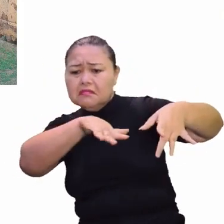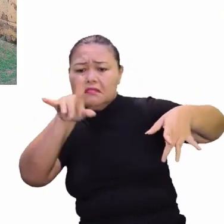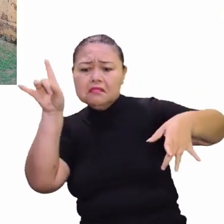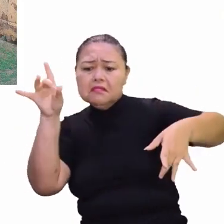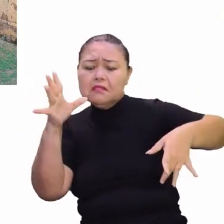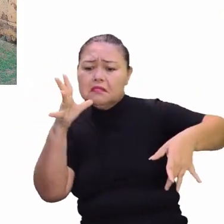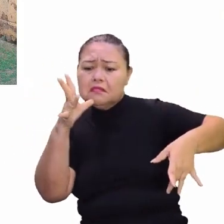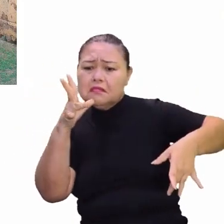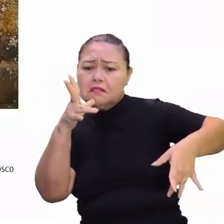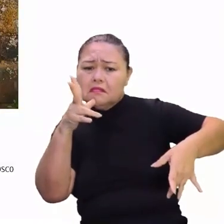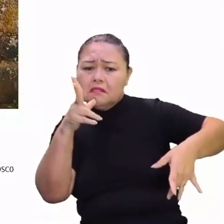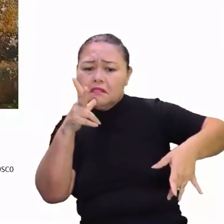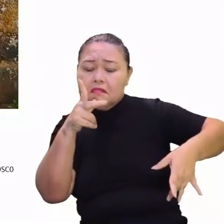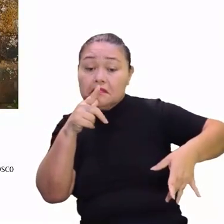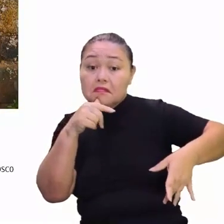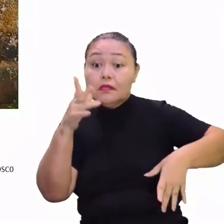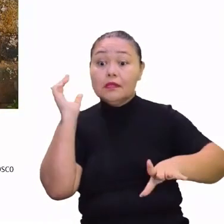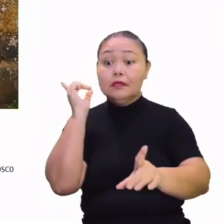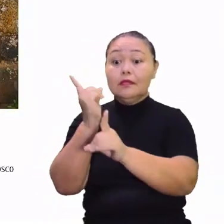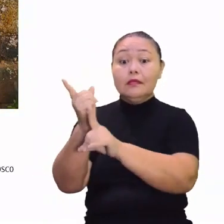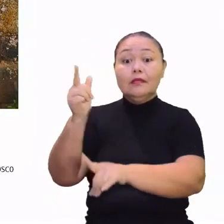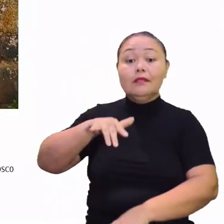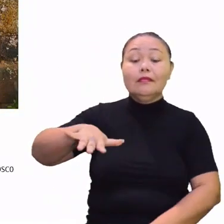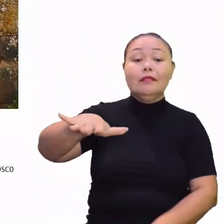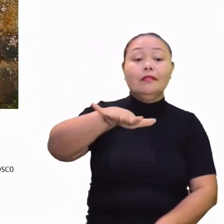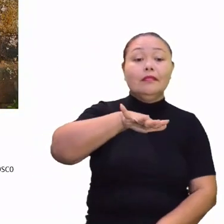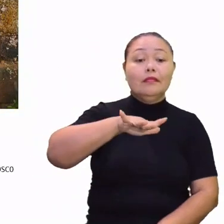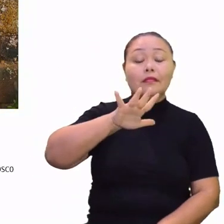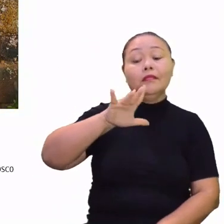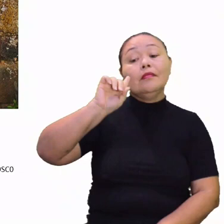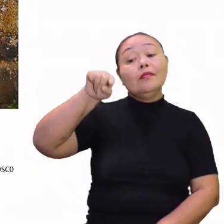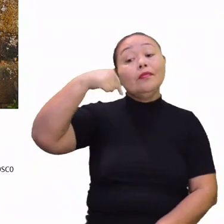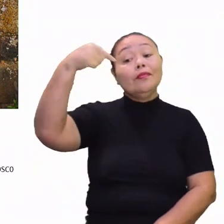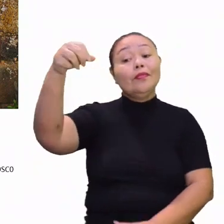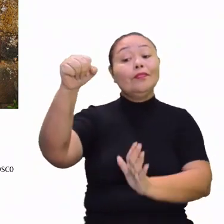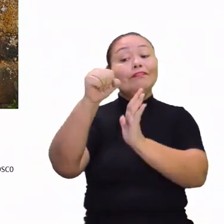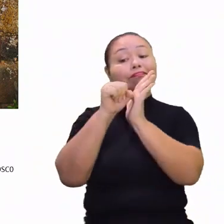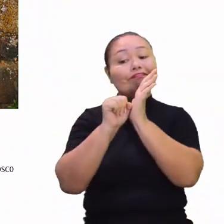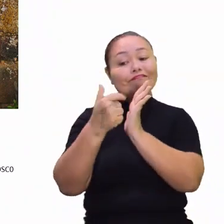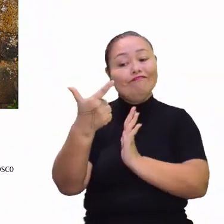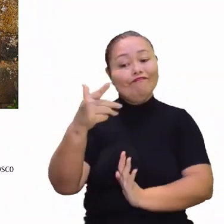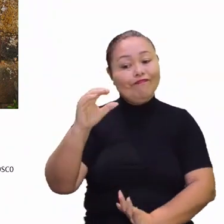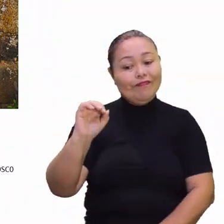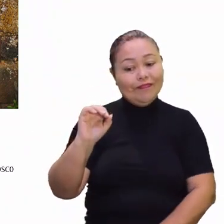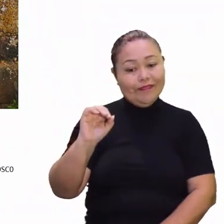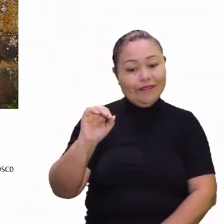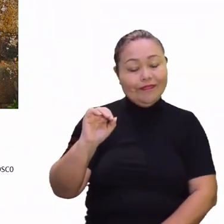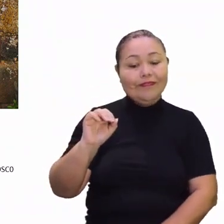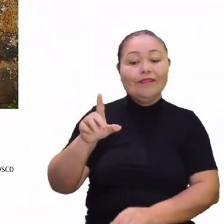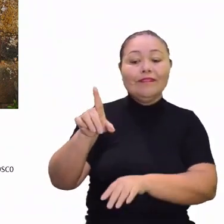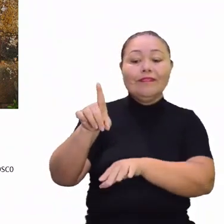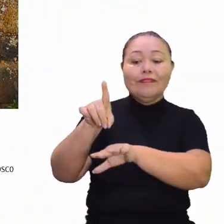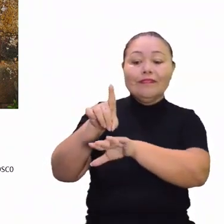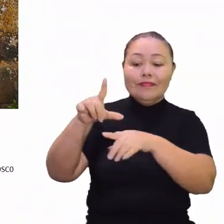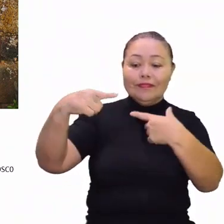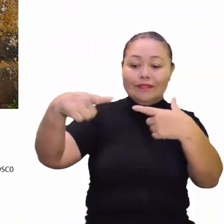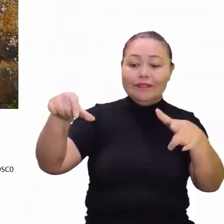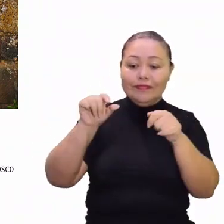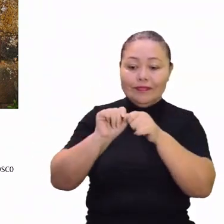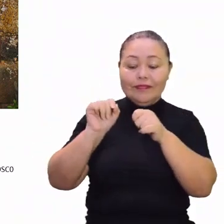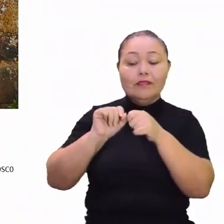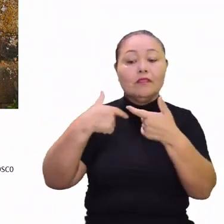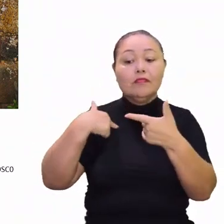que demorou para ser redescoberta essa área. Só no século XX. Isso mesmo. O forte foi